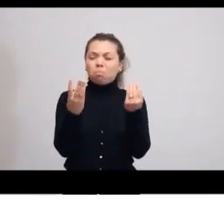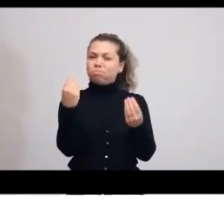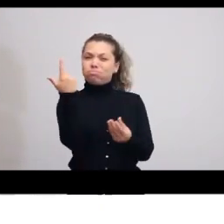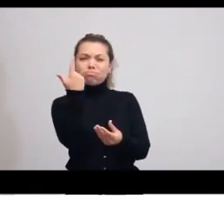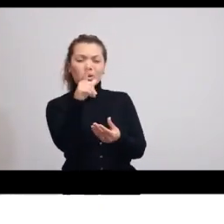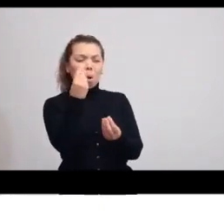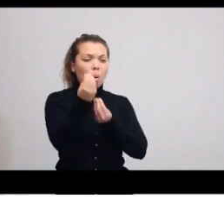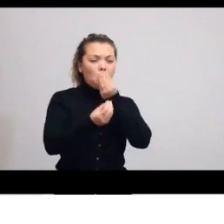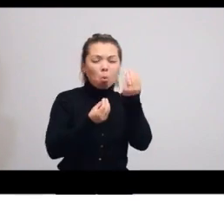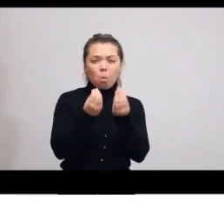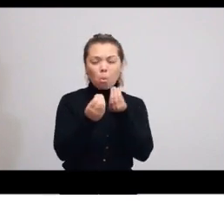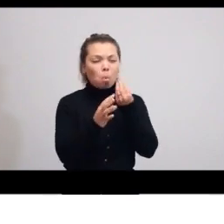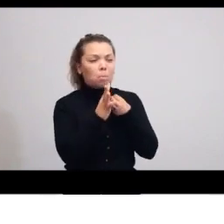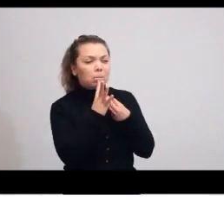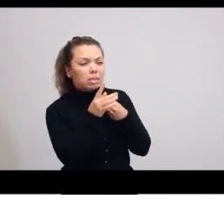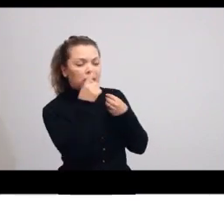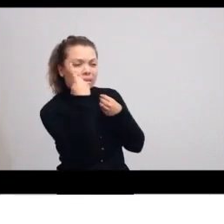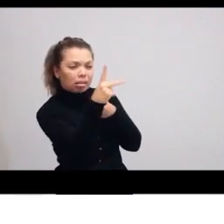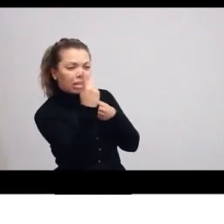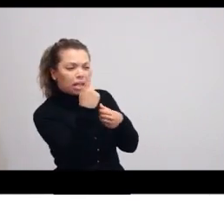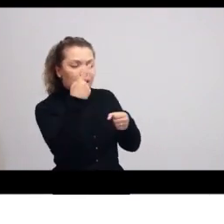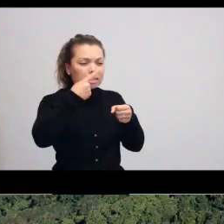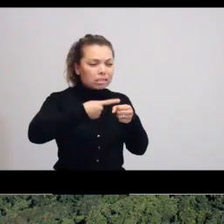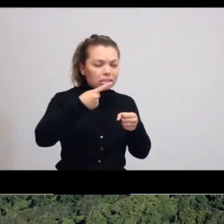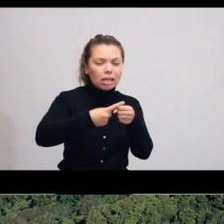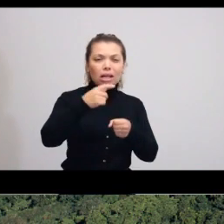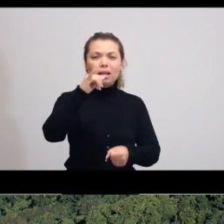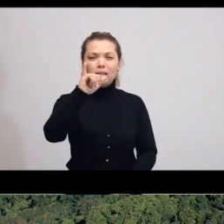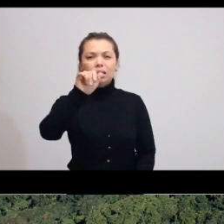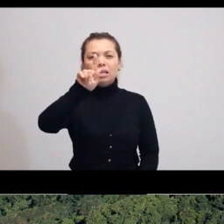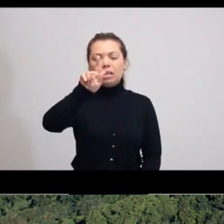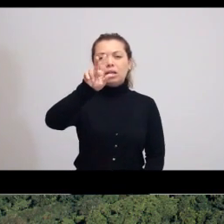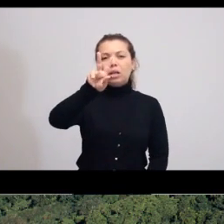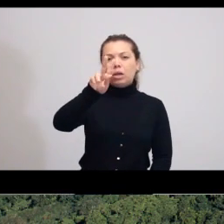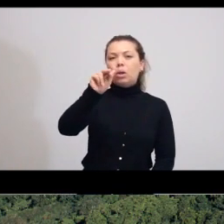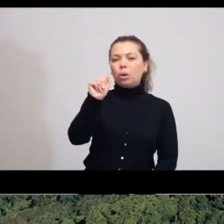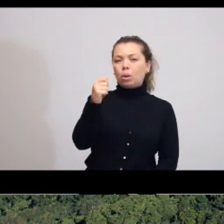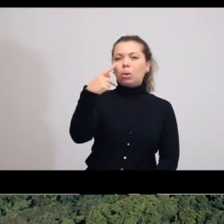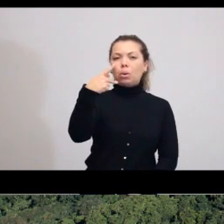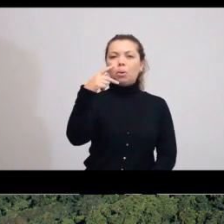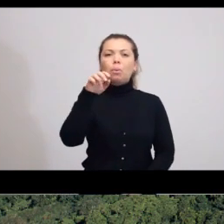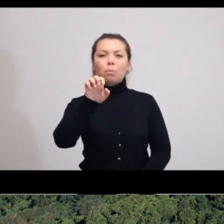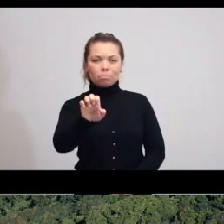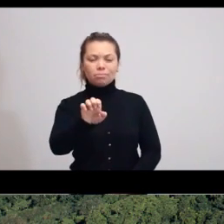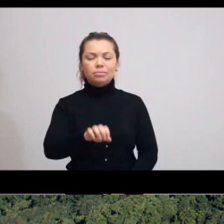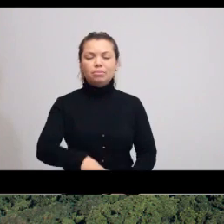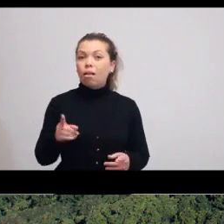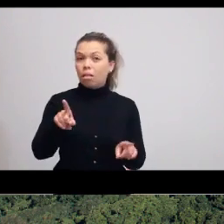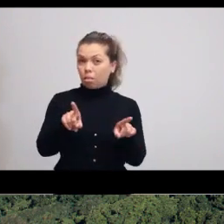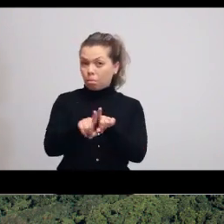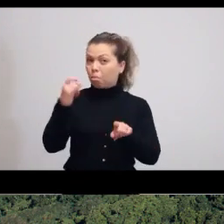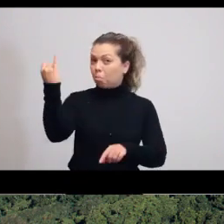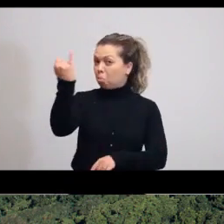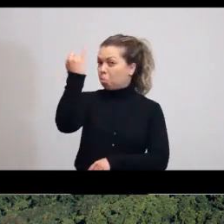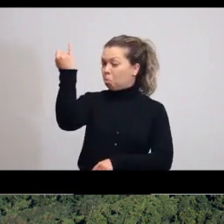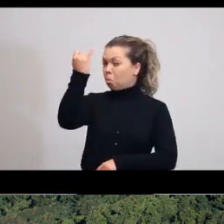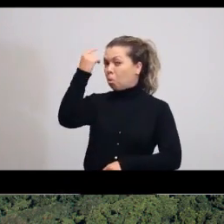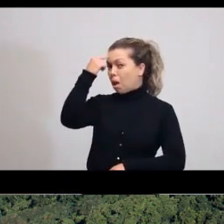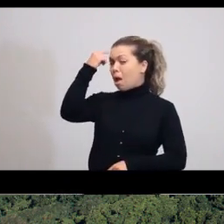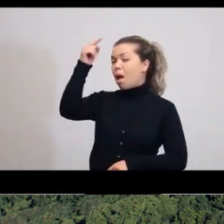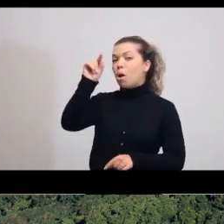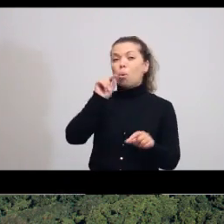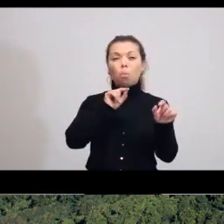e ao detalhe. Vamos juntos por terra e água. A cidade e seus contornos. Iguape